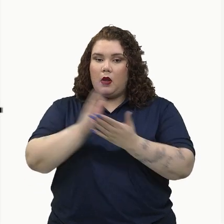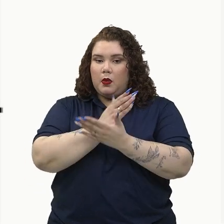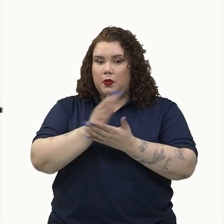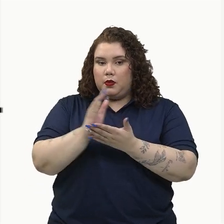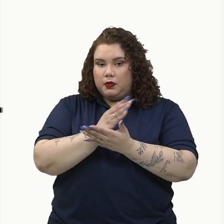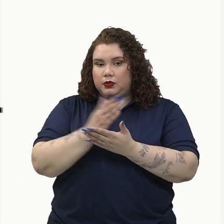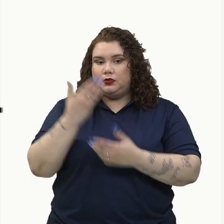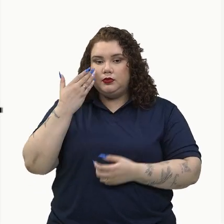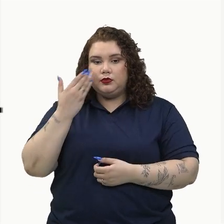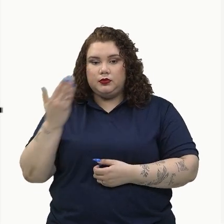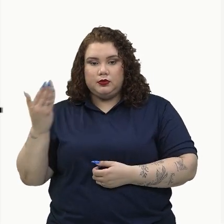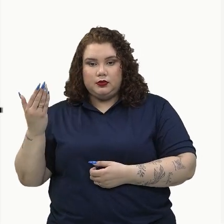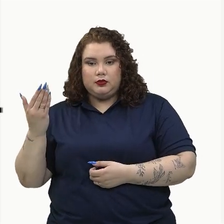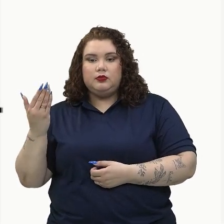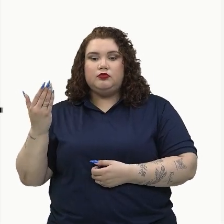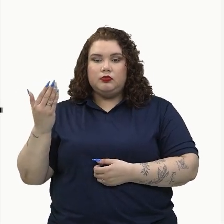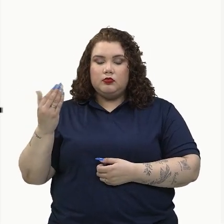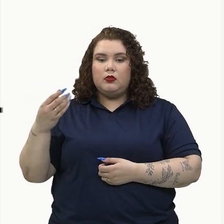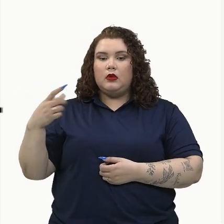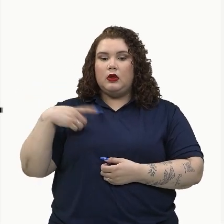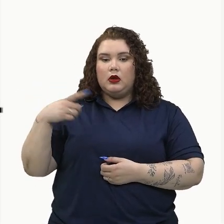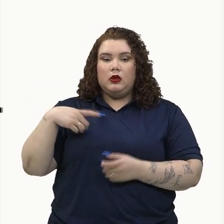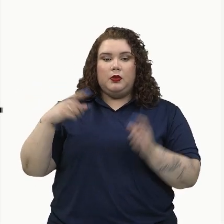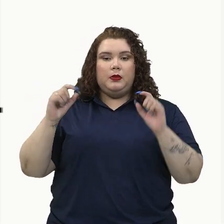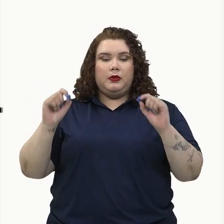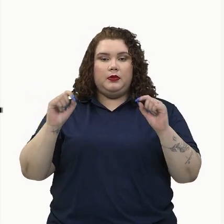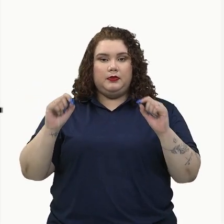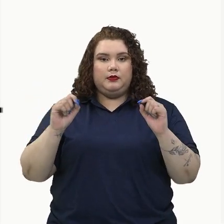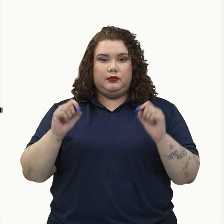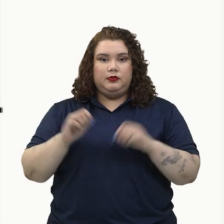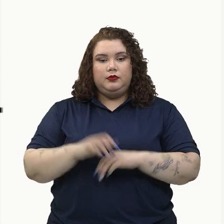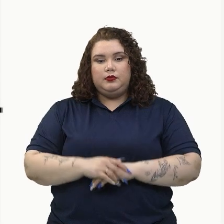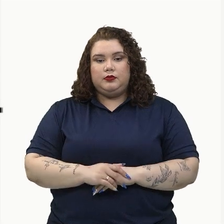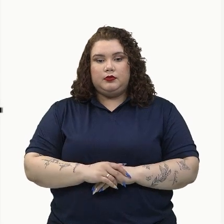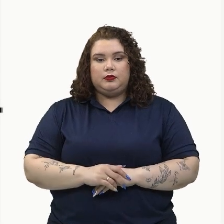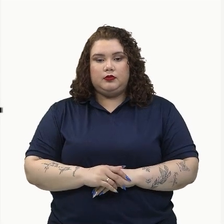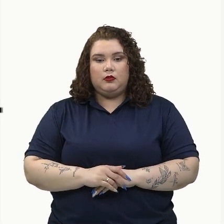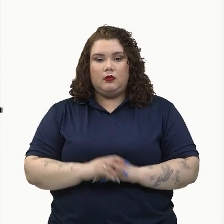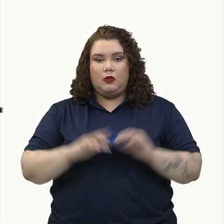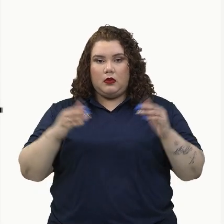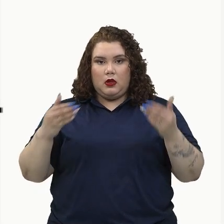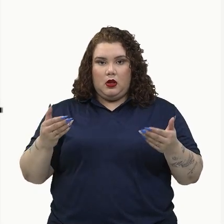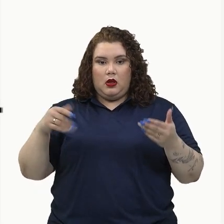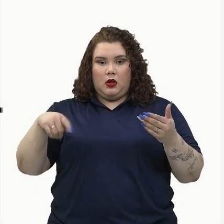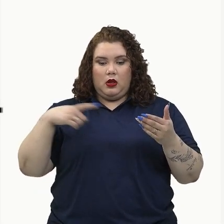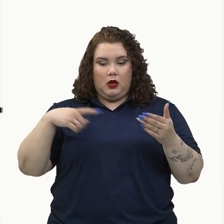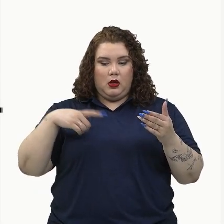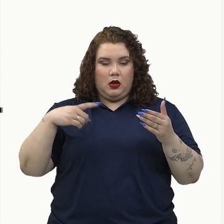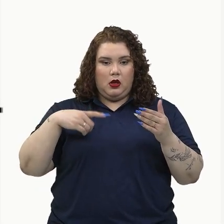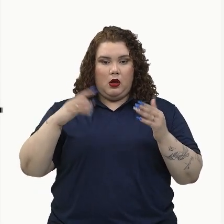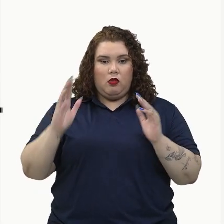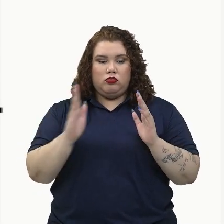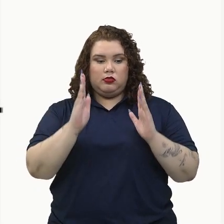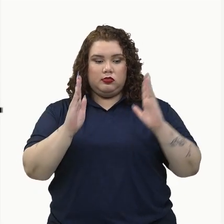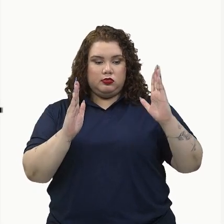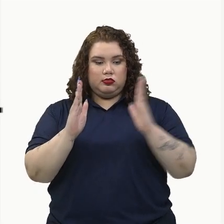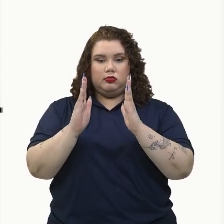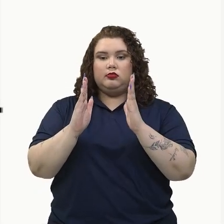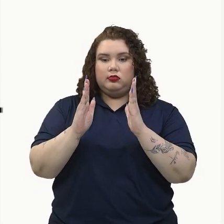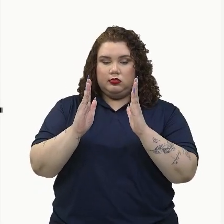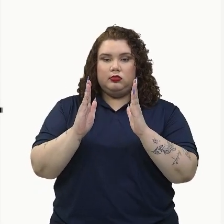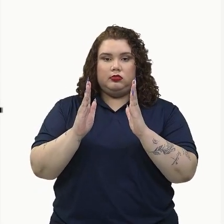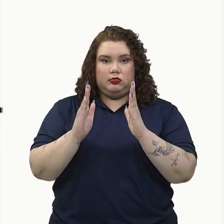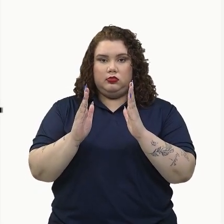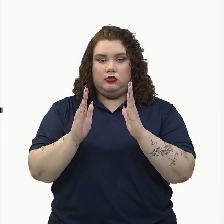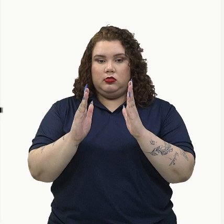elementos. Observa aí comigo que, neste caso, um está na frente do outro. E